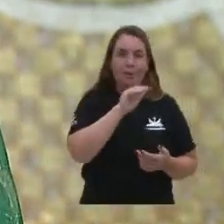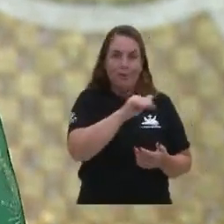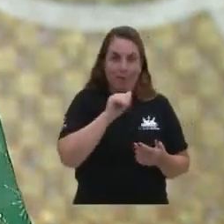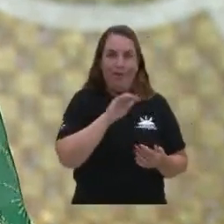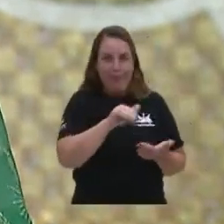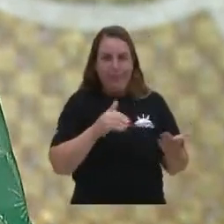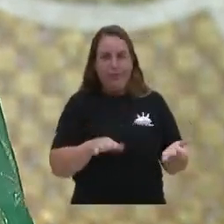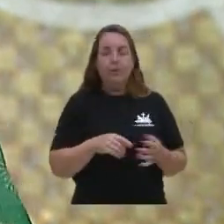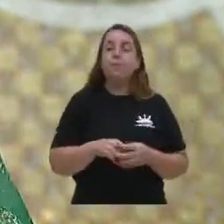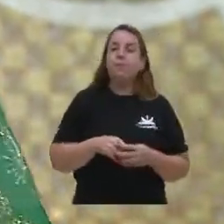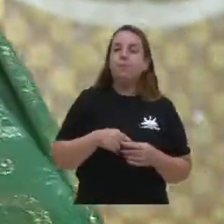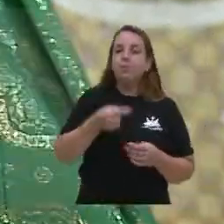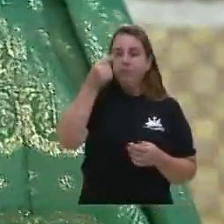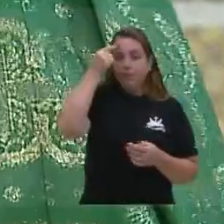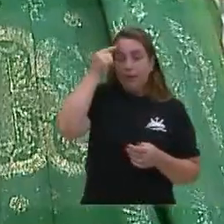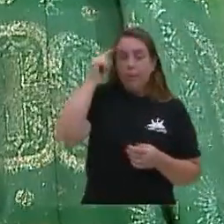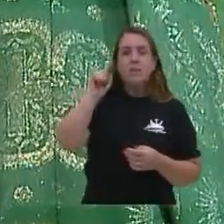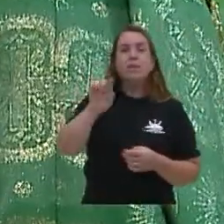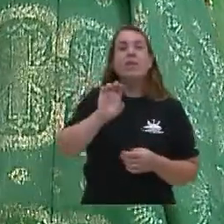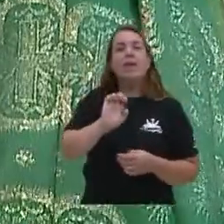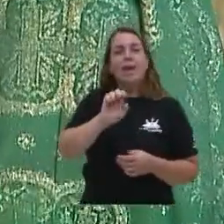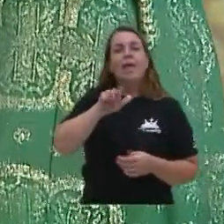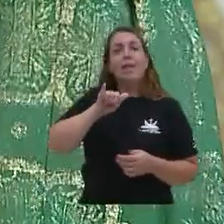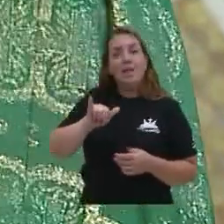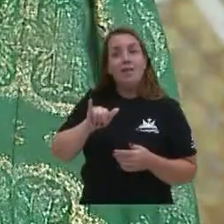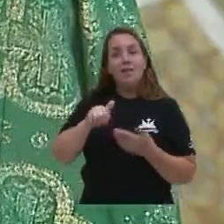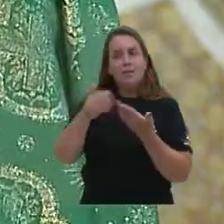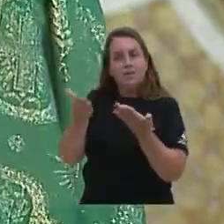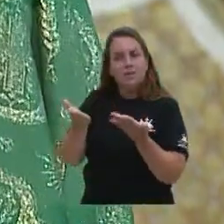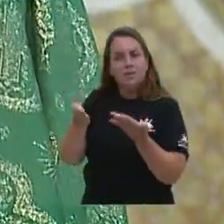Samuel, Samuel, ele foi a Eli.